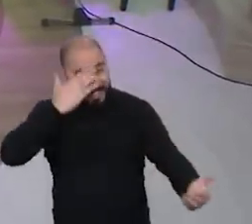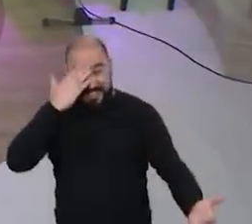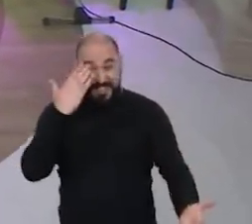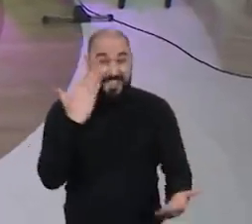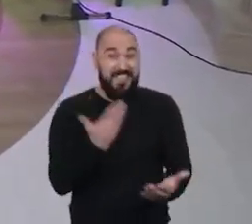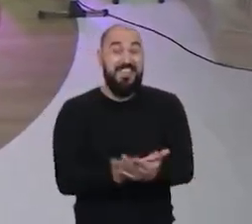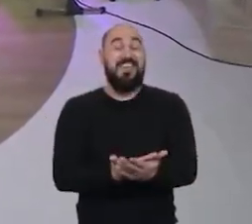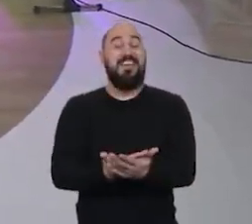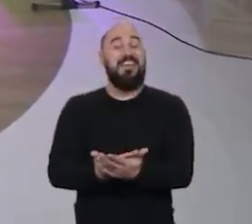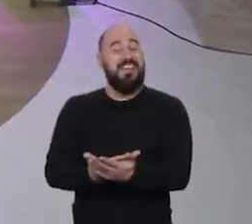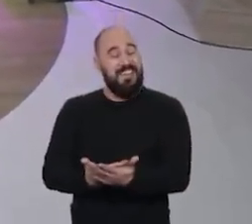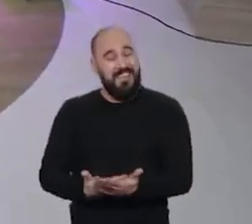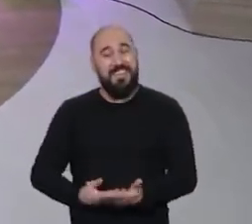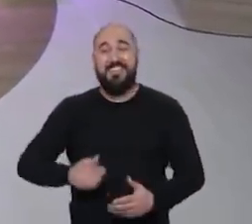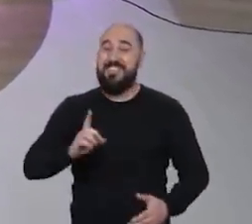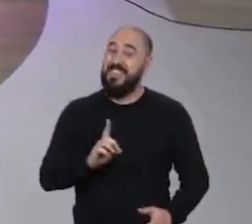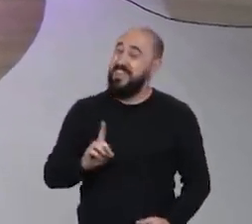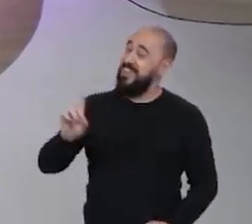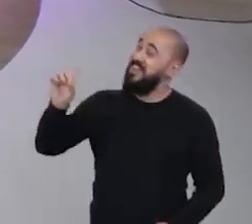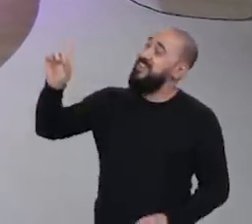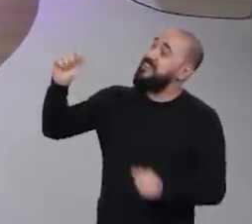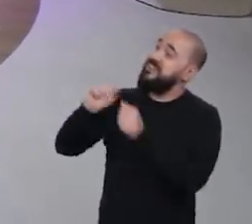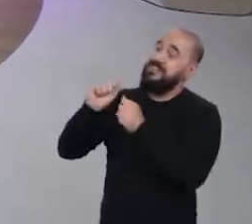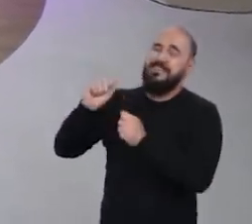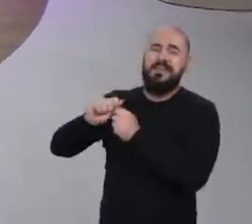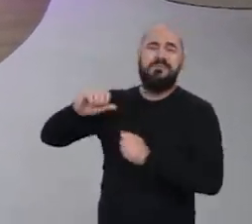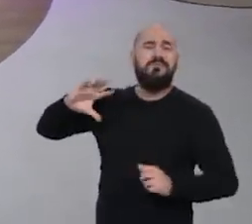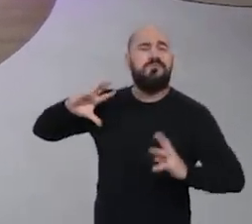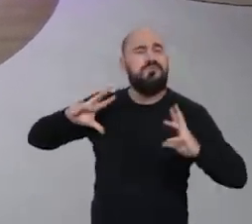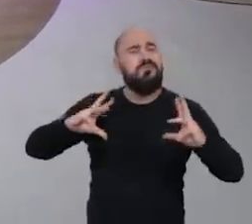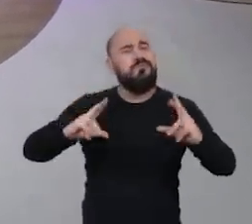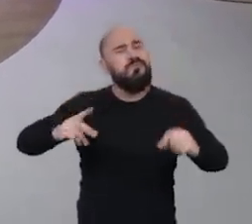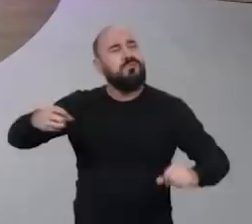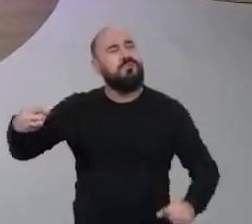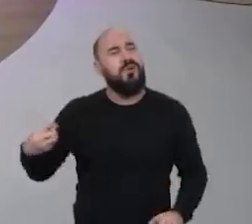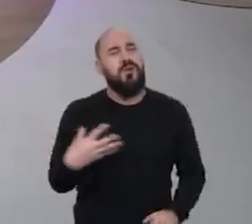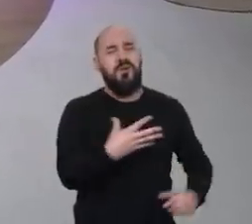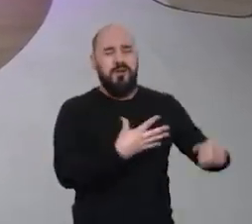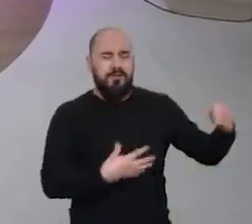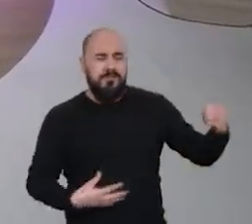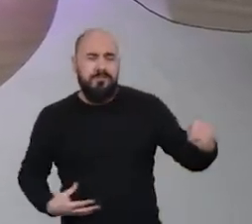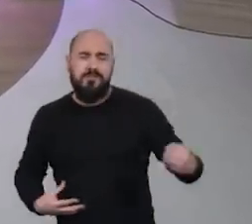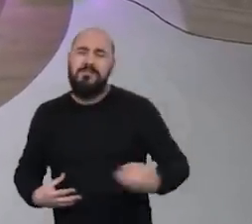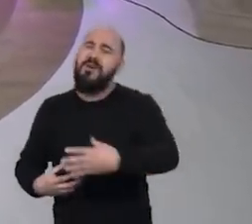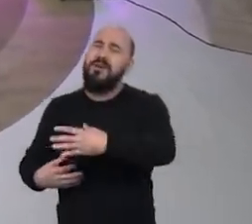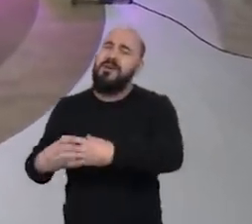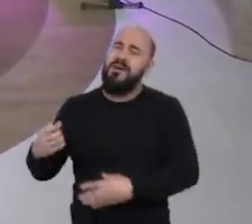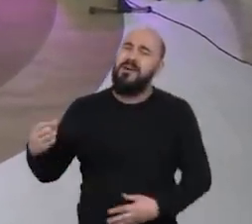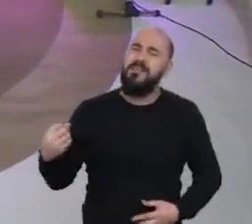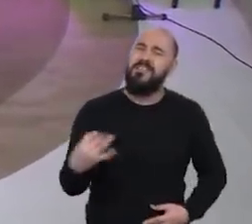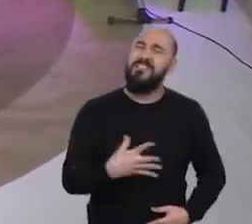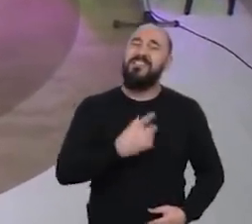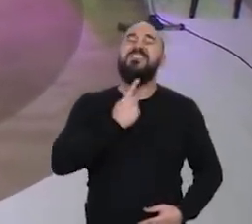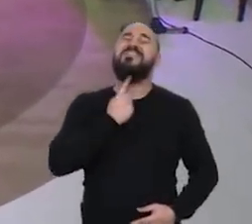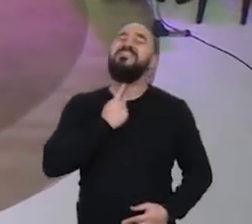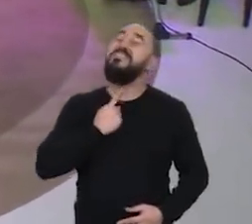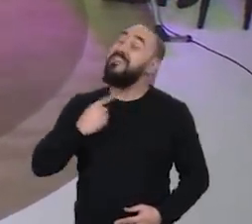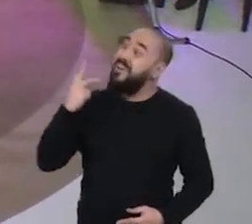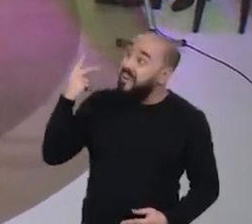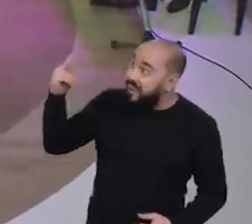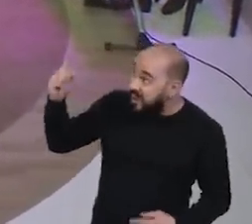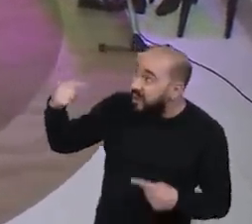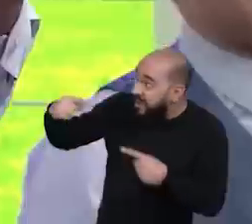confiar. Deus faz tudo novo, de novo, se for